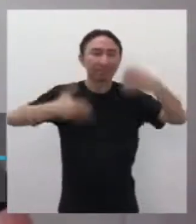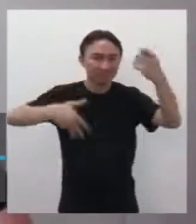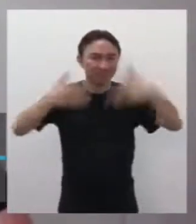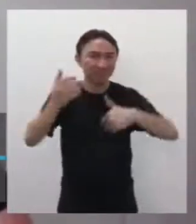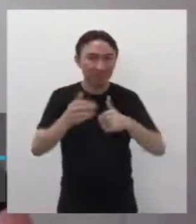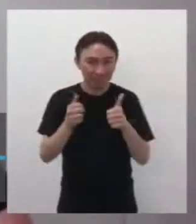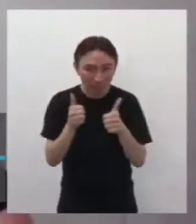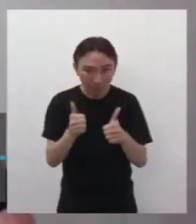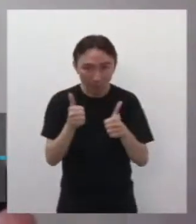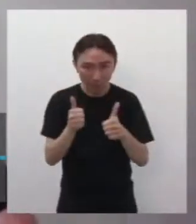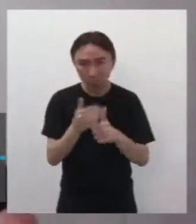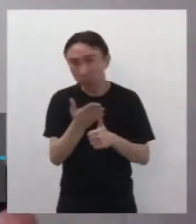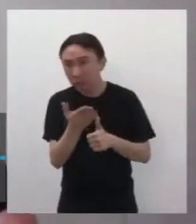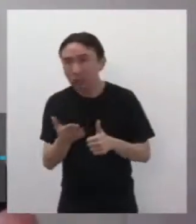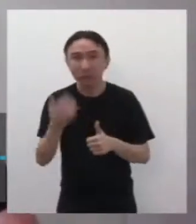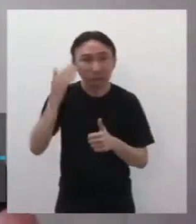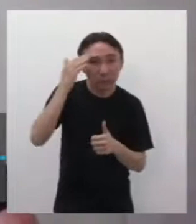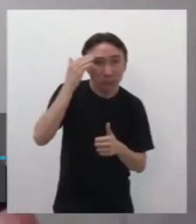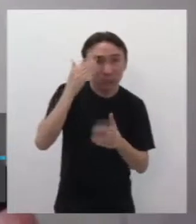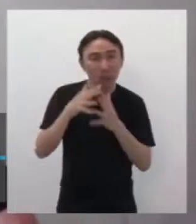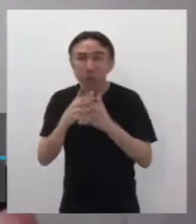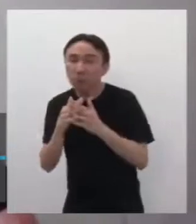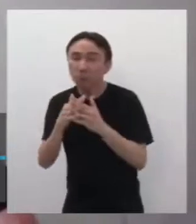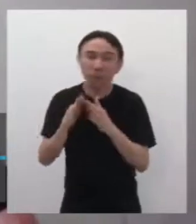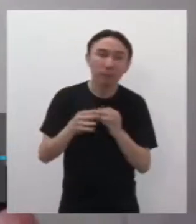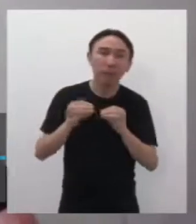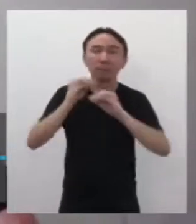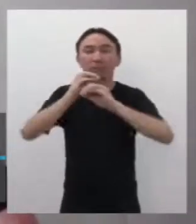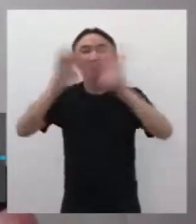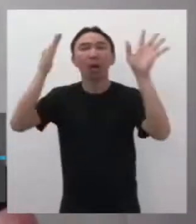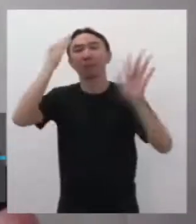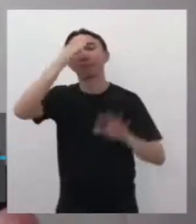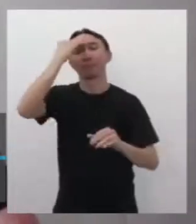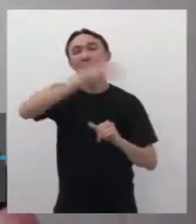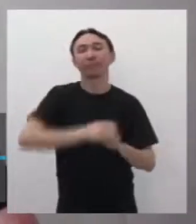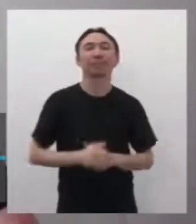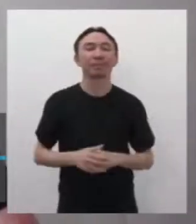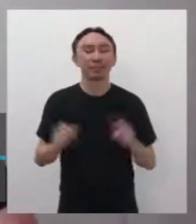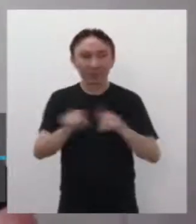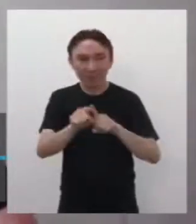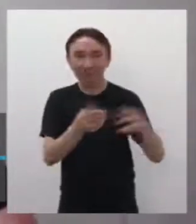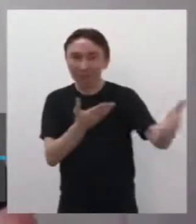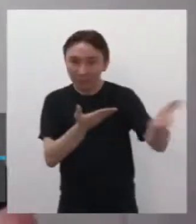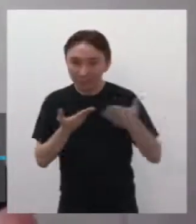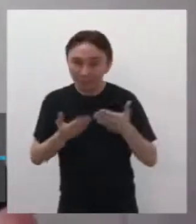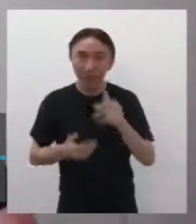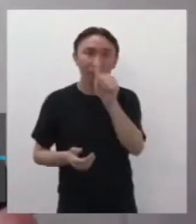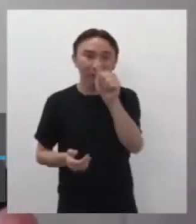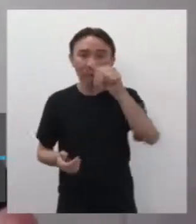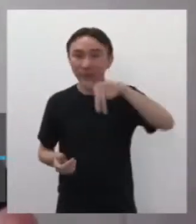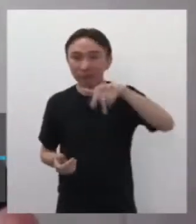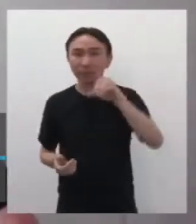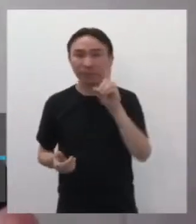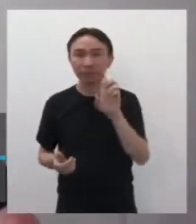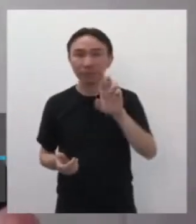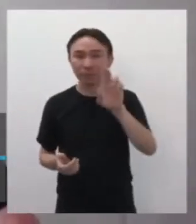essas dúvidas, né? Eu também queria chamar aqui o Anderson. Você poderia dar um oi para a gente, Anderson?